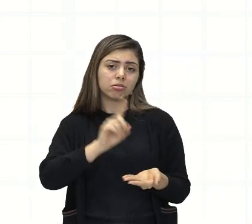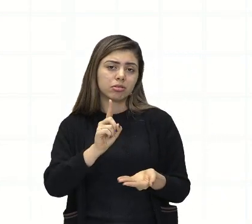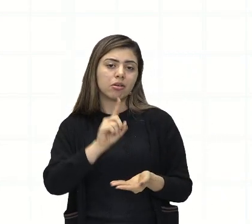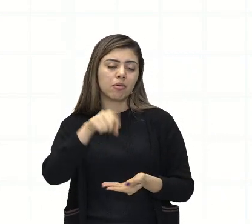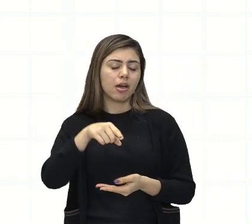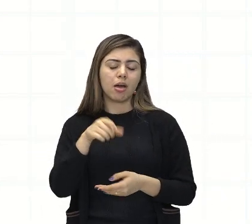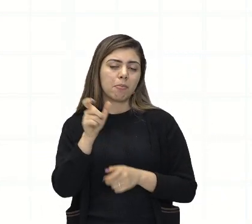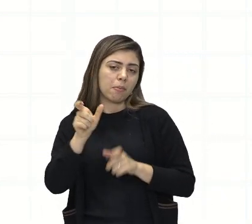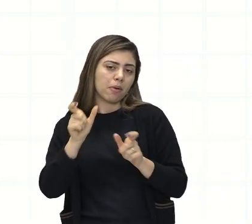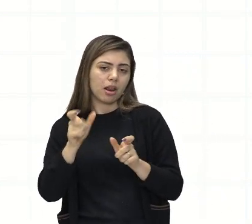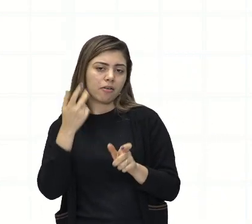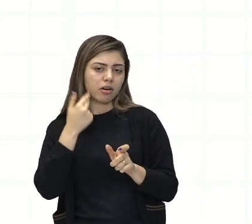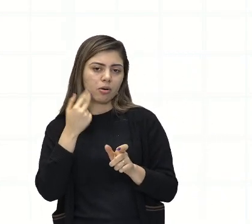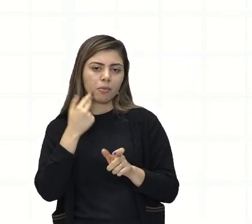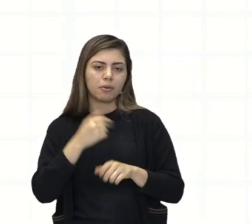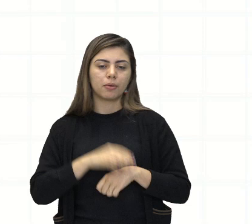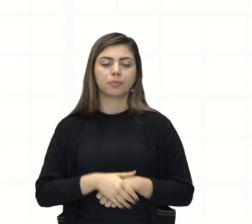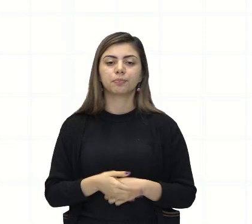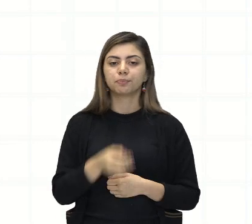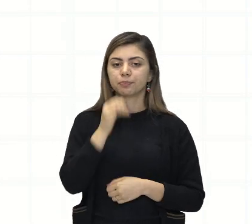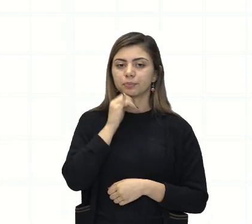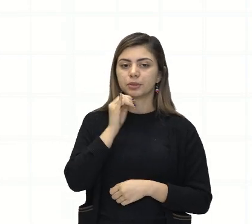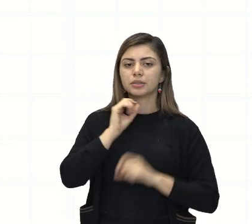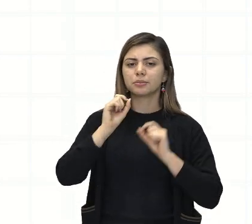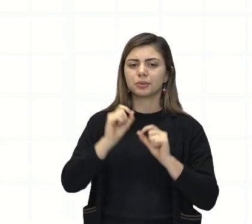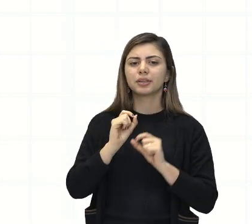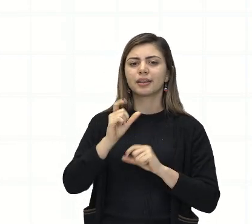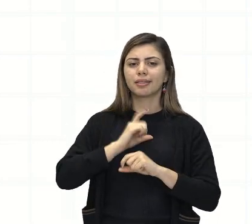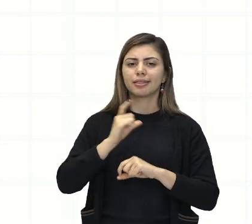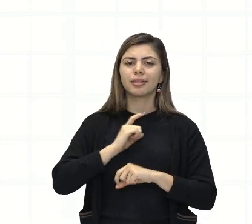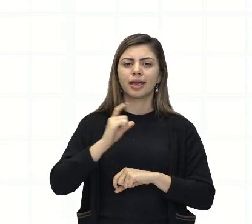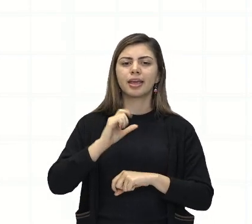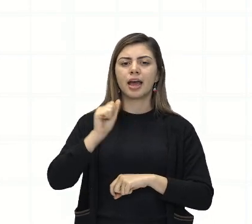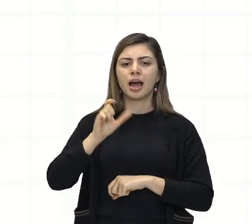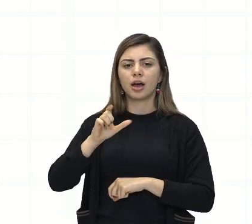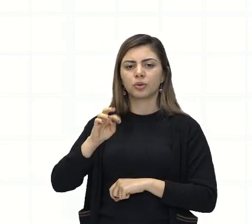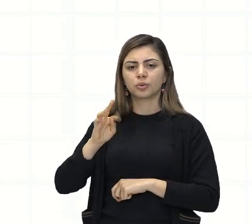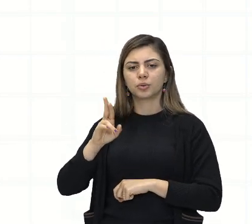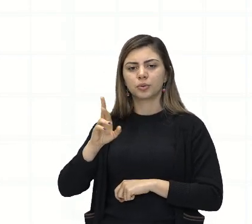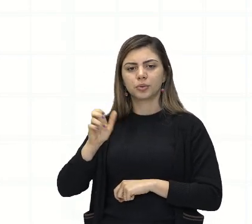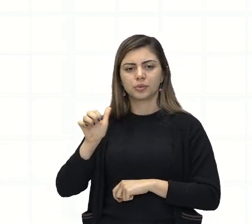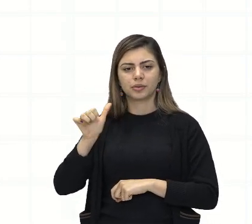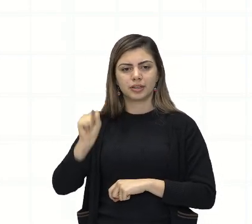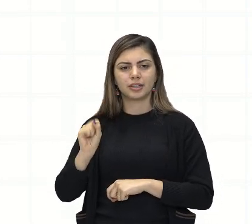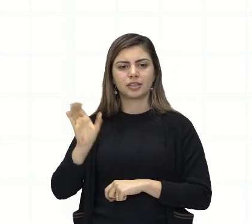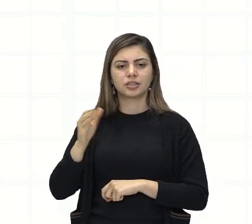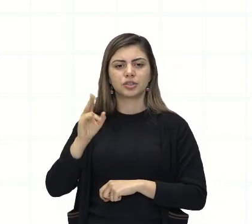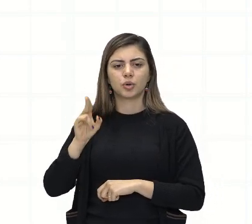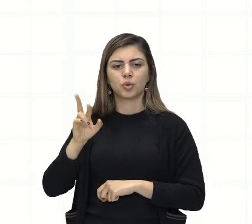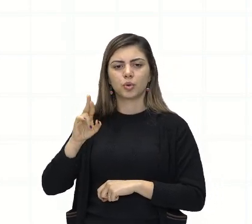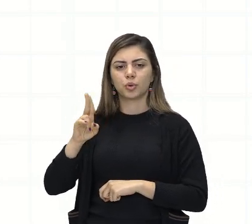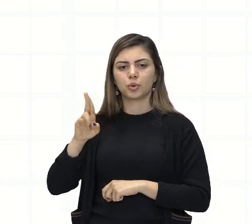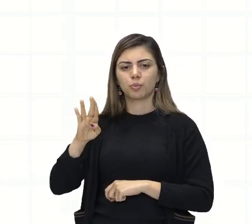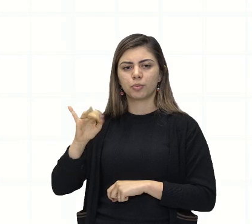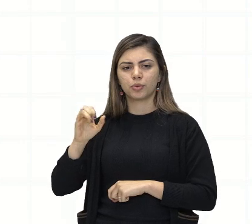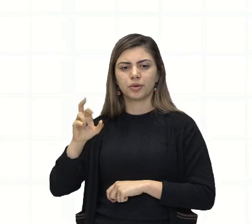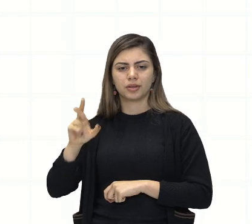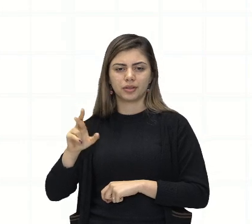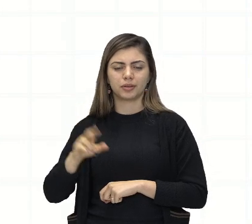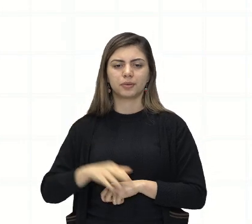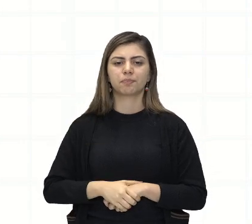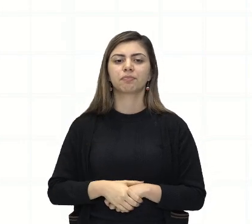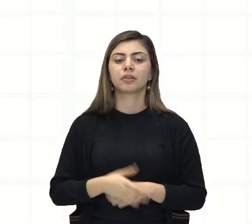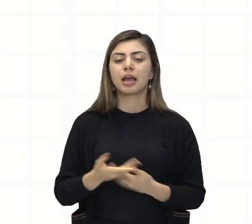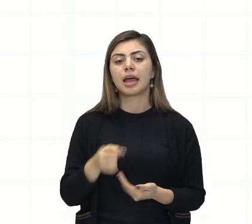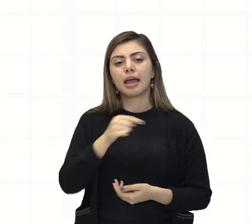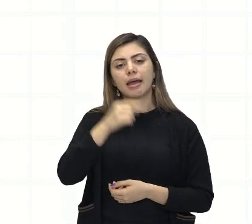comum. Alturas de Urubuí. Não dissera só a altura de Urubu, não ir.